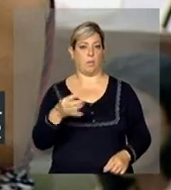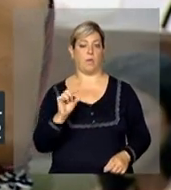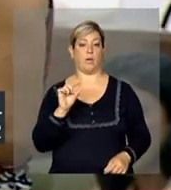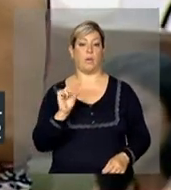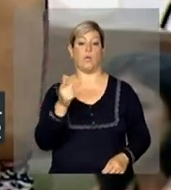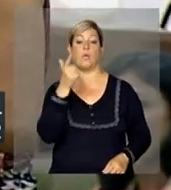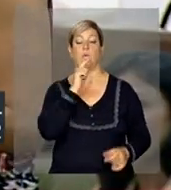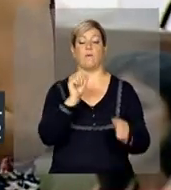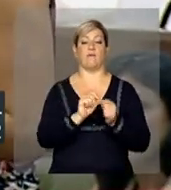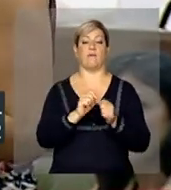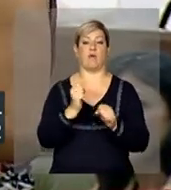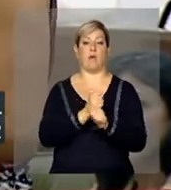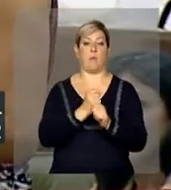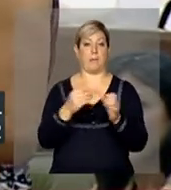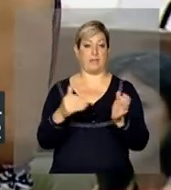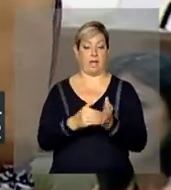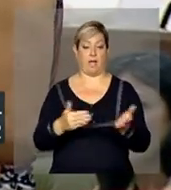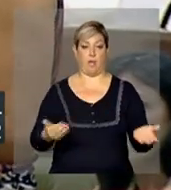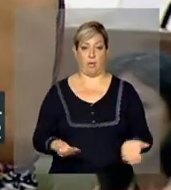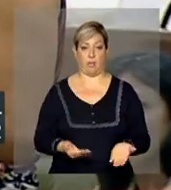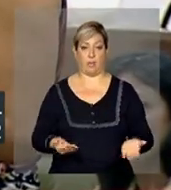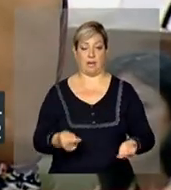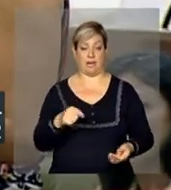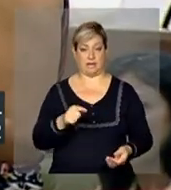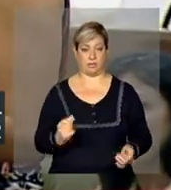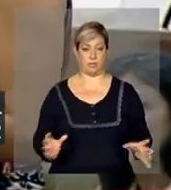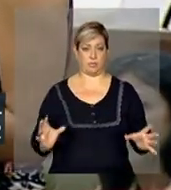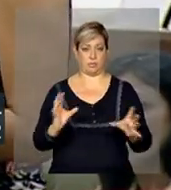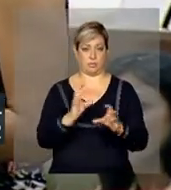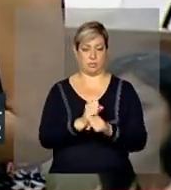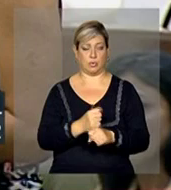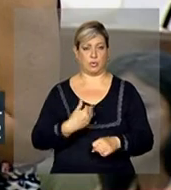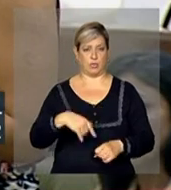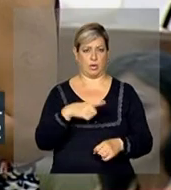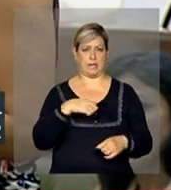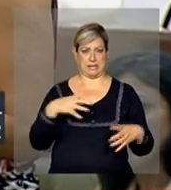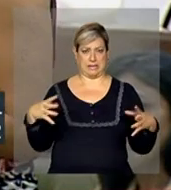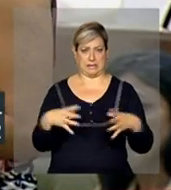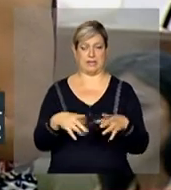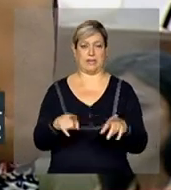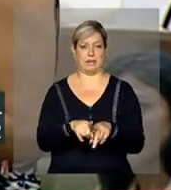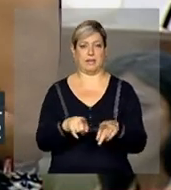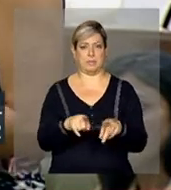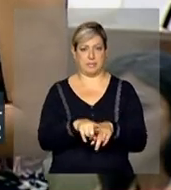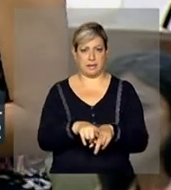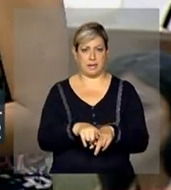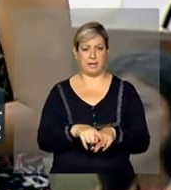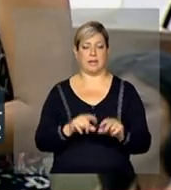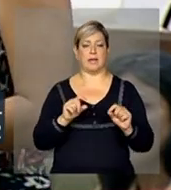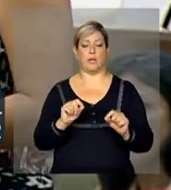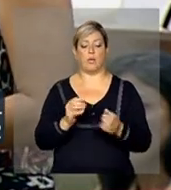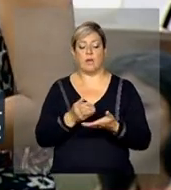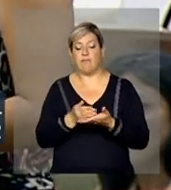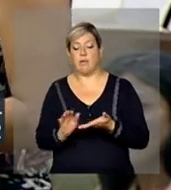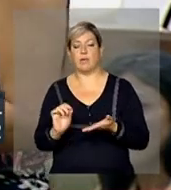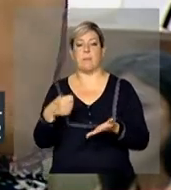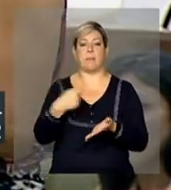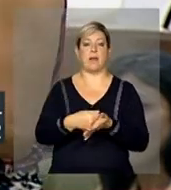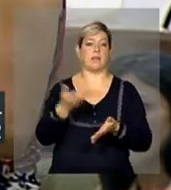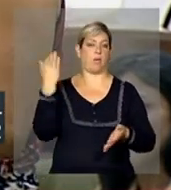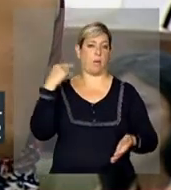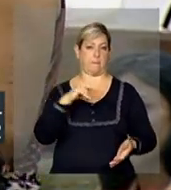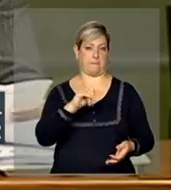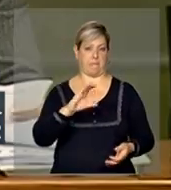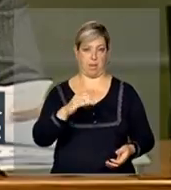execução até agora, né? Nesse volume, a gente está incluindo também restos a pagar do PAC 1. Quer dizer,